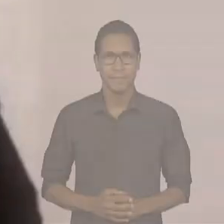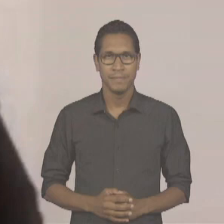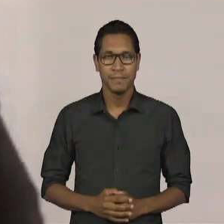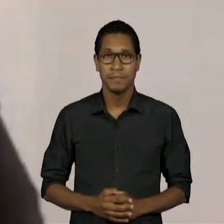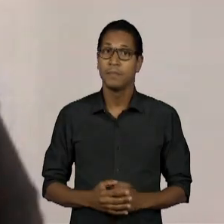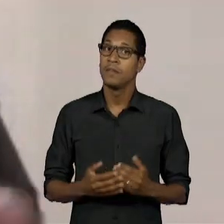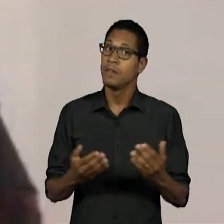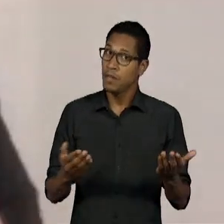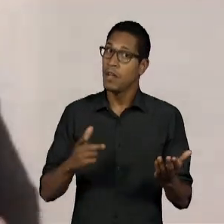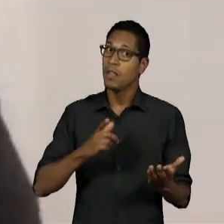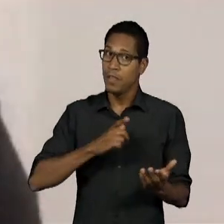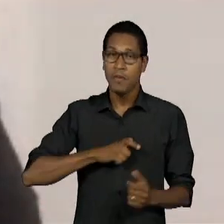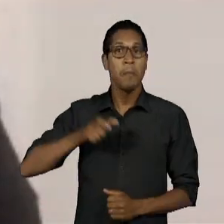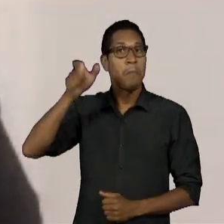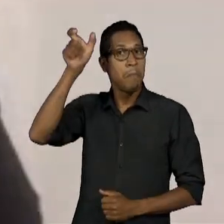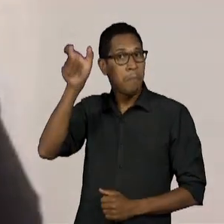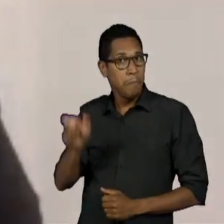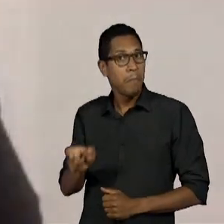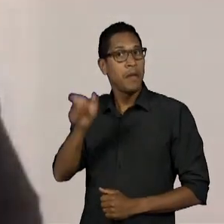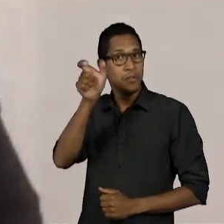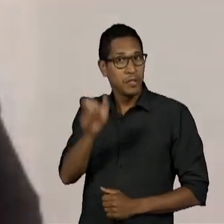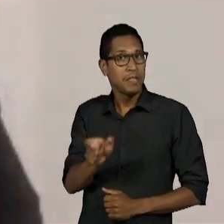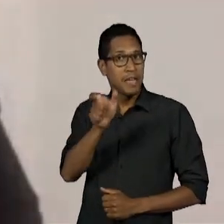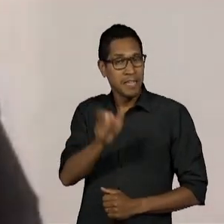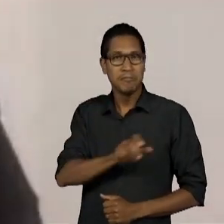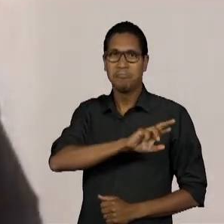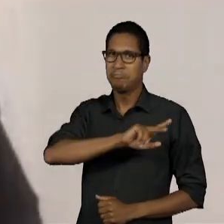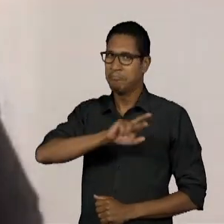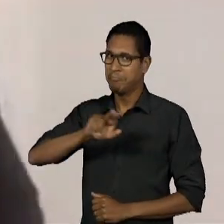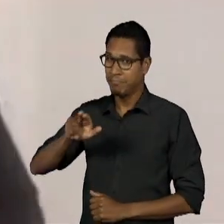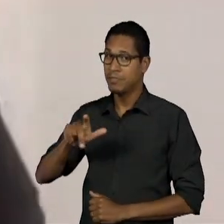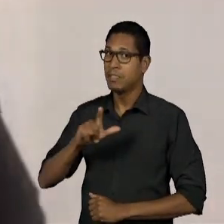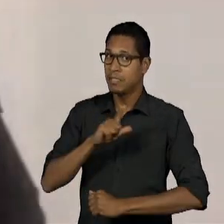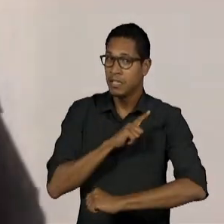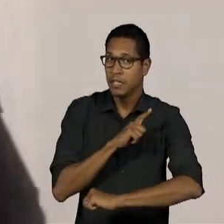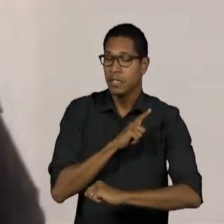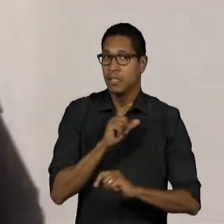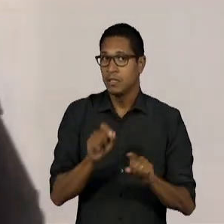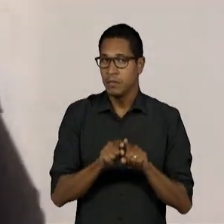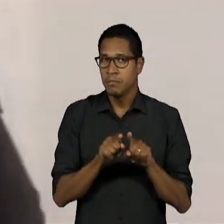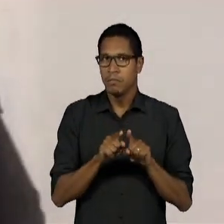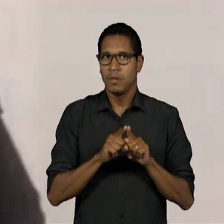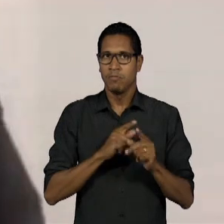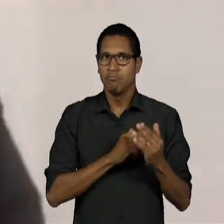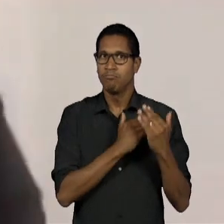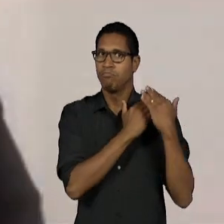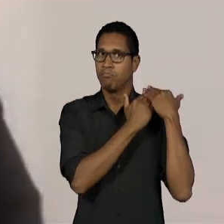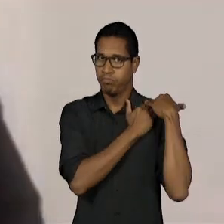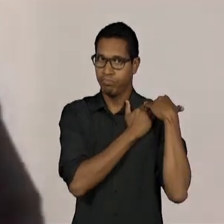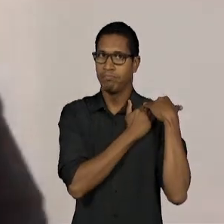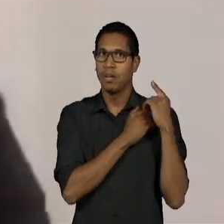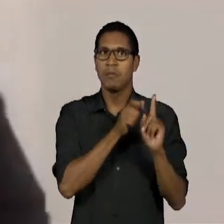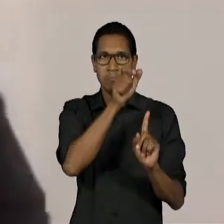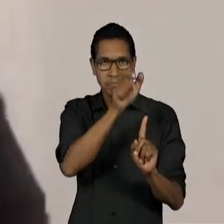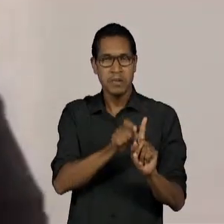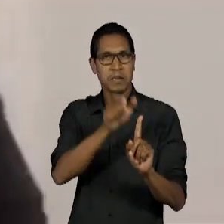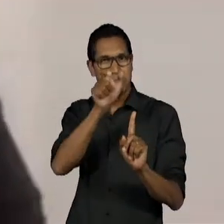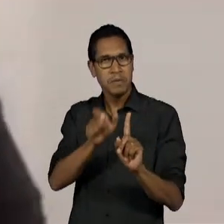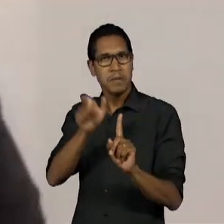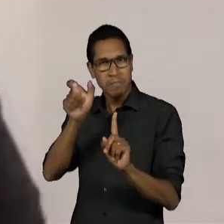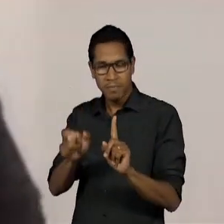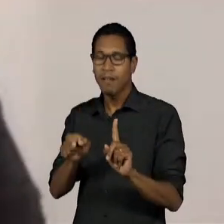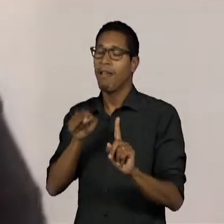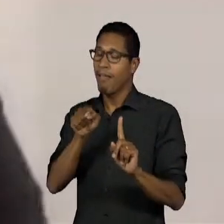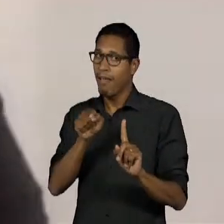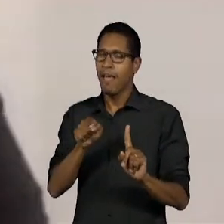Eu tive alguns personagens que me deram muita resposta. Todos os personagens, eles são muito